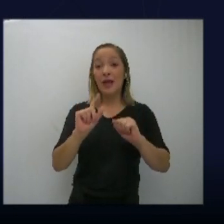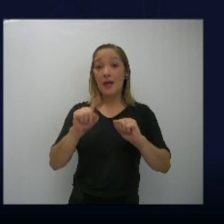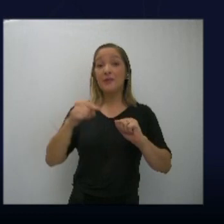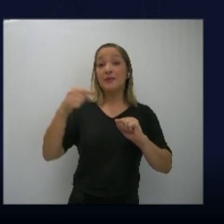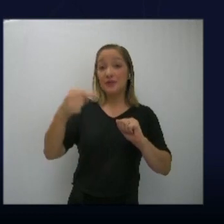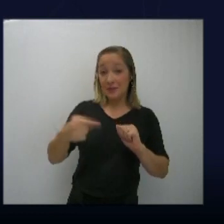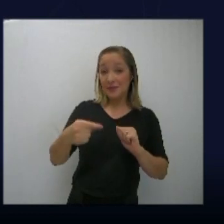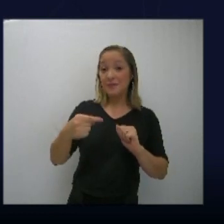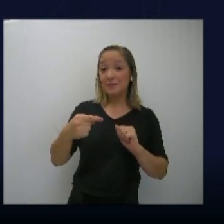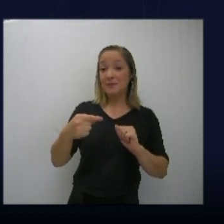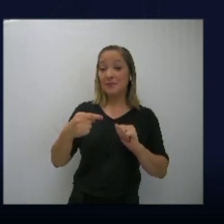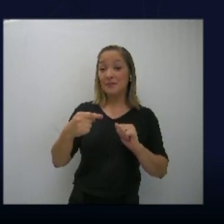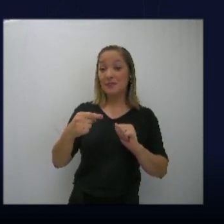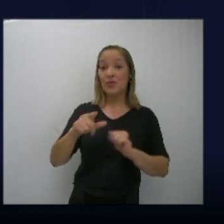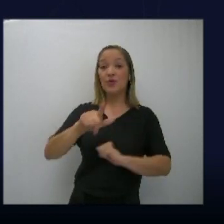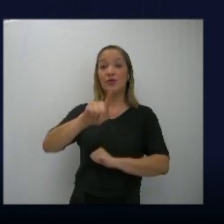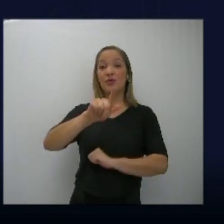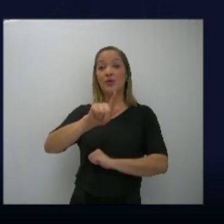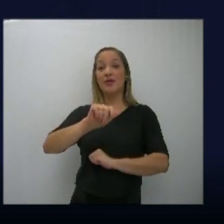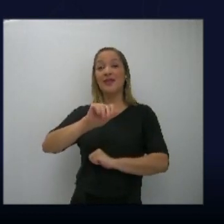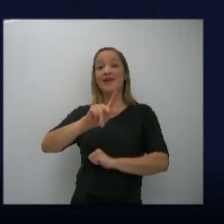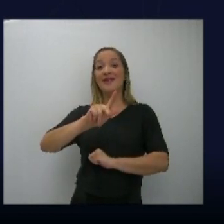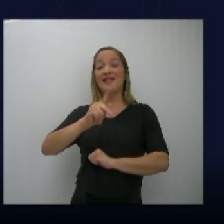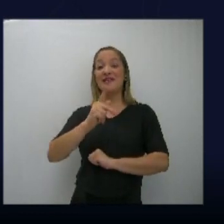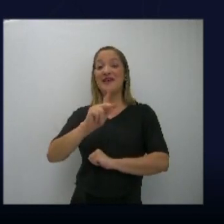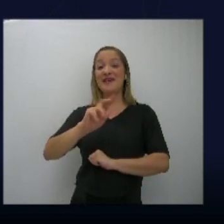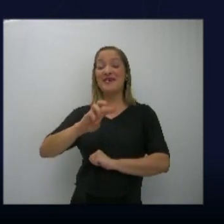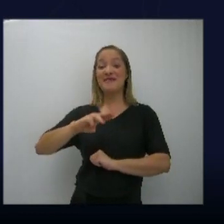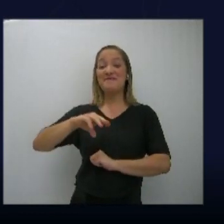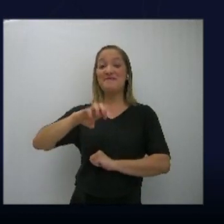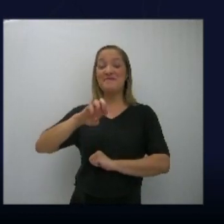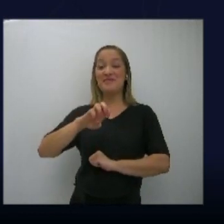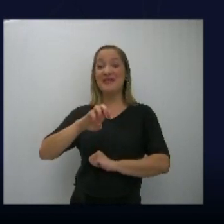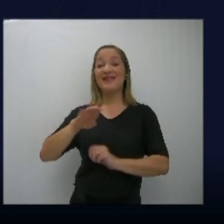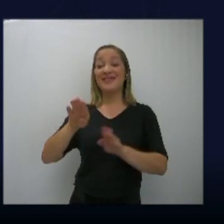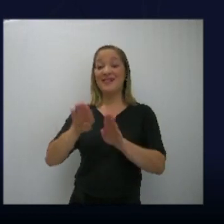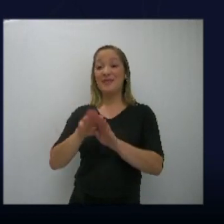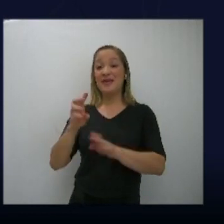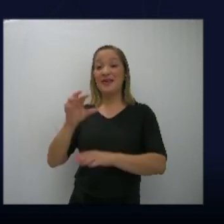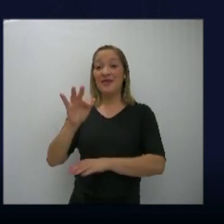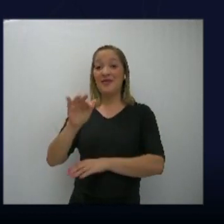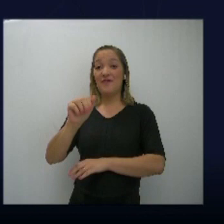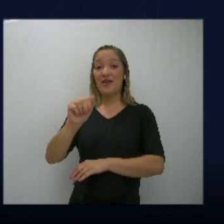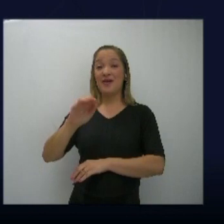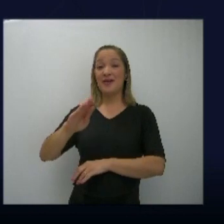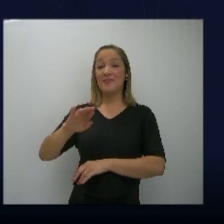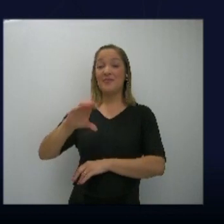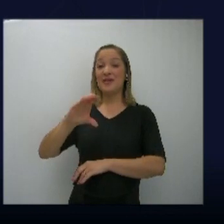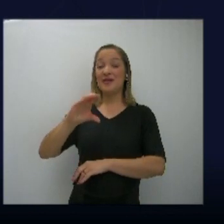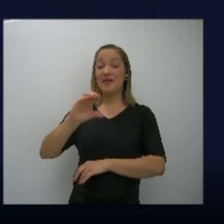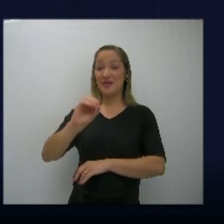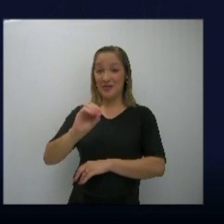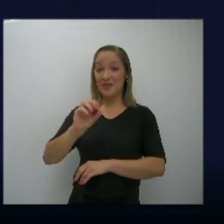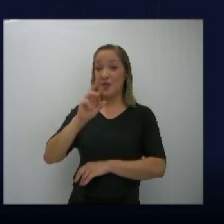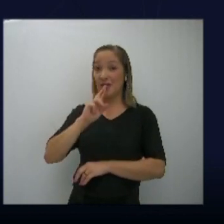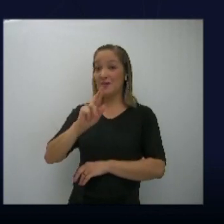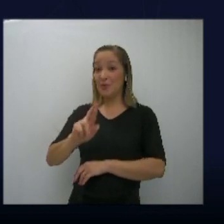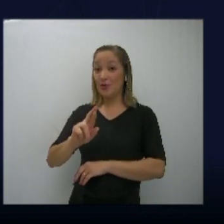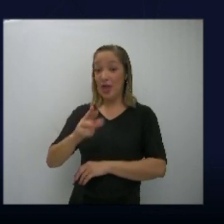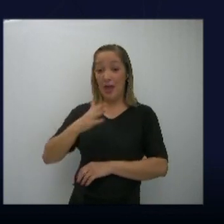que eu possa lhe passar aqui o Guilherme que o Fabrício até uma não é no meu WhatsApp só manda E aí no